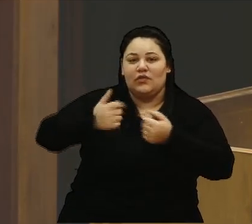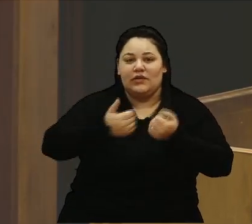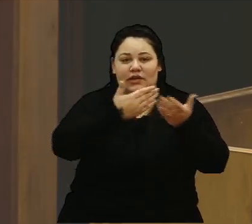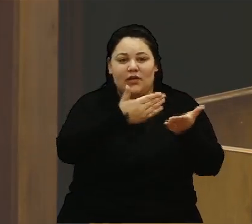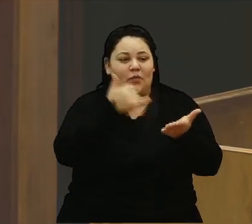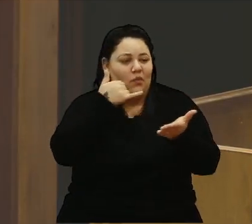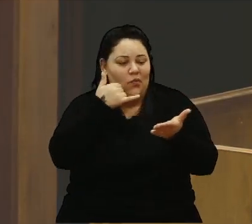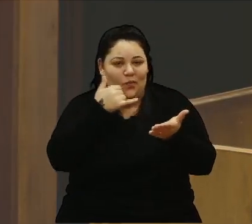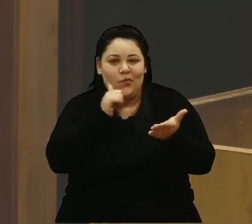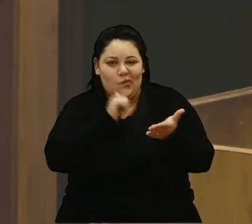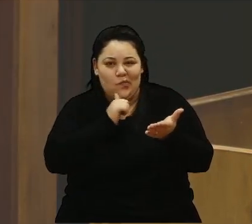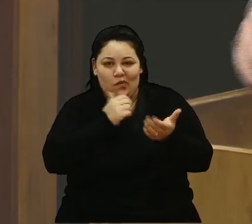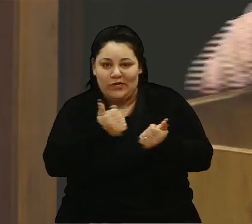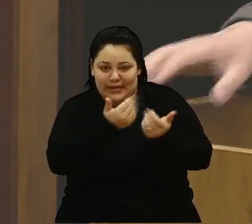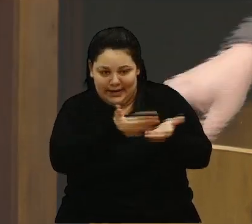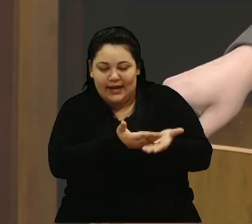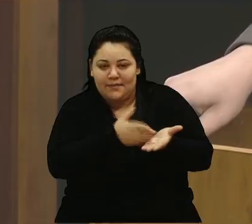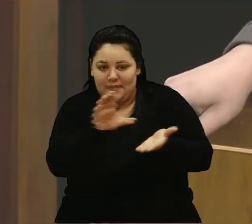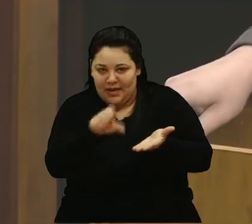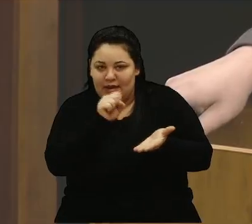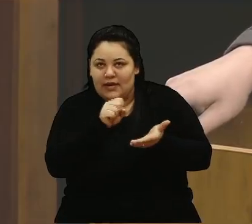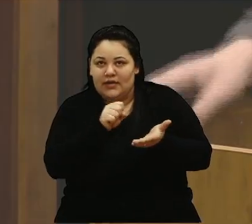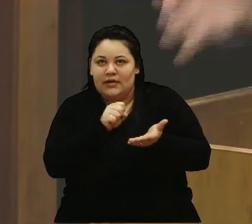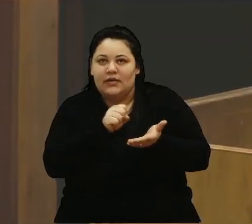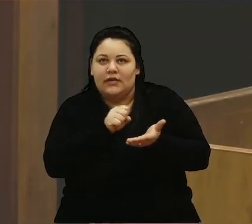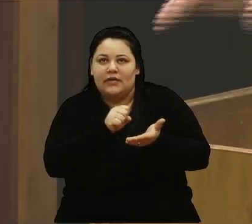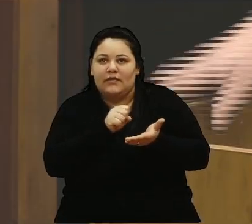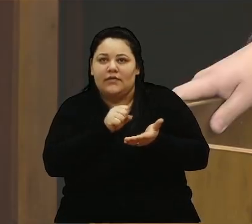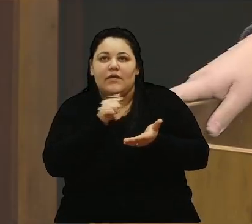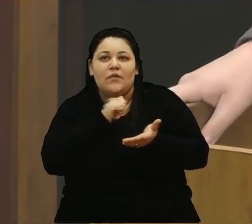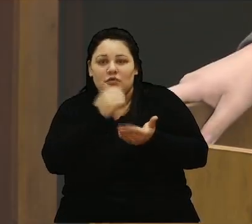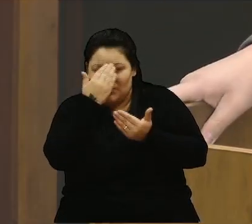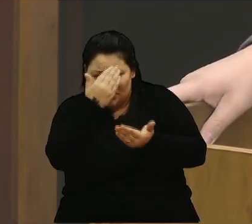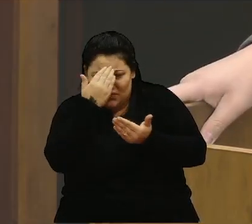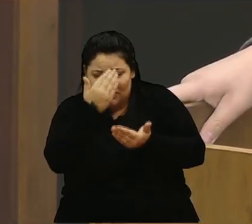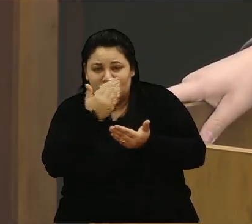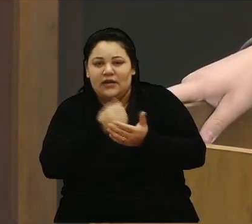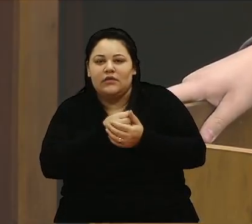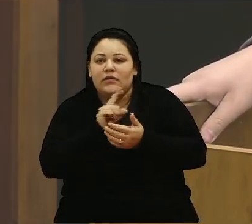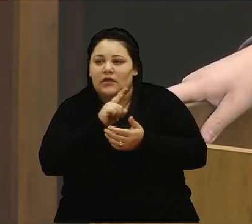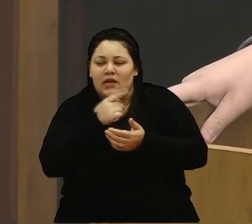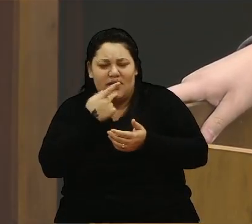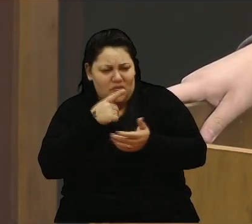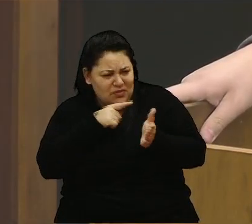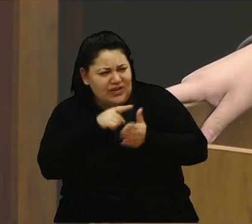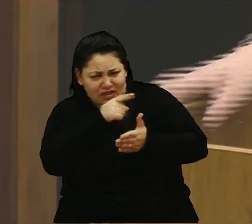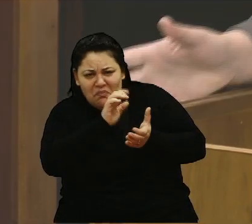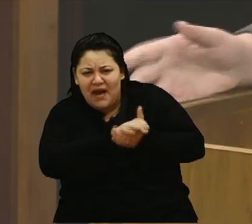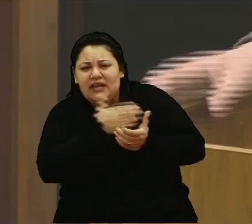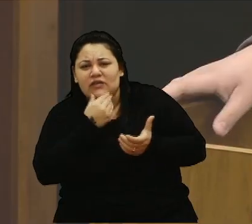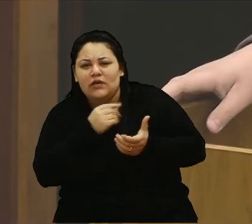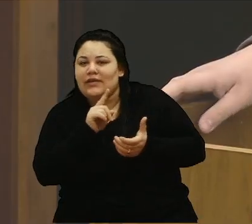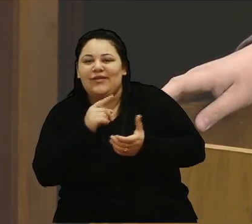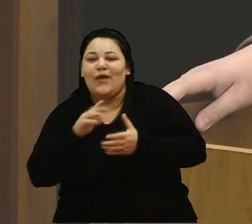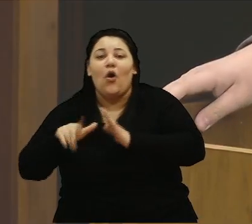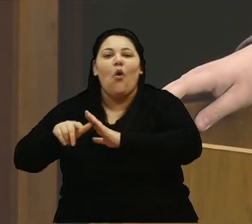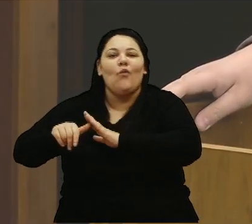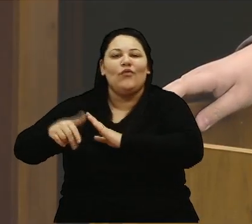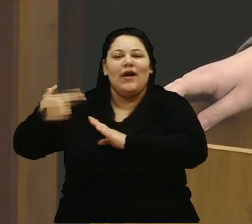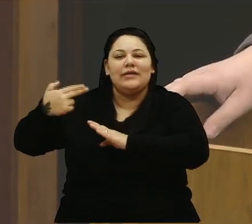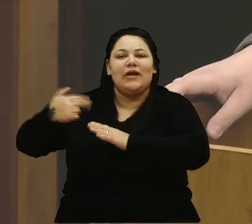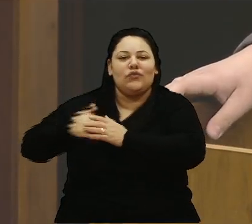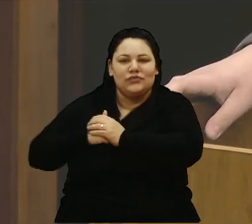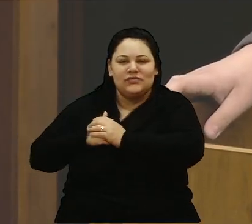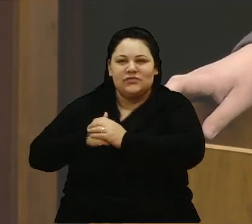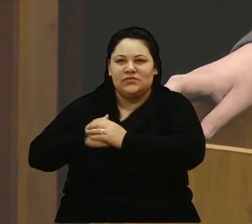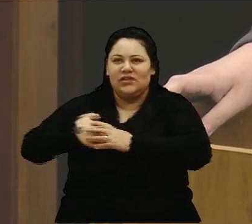prantos, tremendo, chorando. Moço, obrigado. Eu disse para ela, teu marido não veio me assaltar aqui. Agora, eu preciso ficar dizendo que,